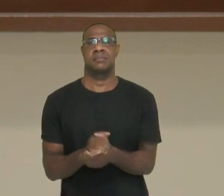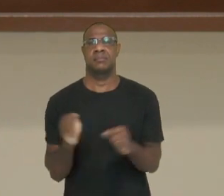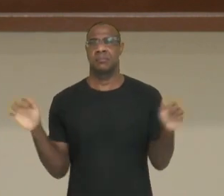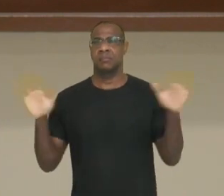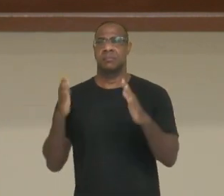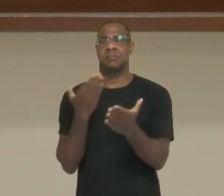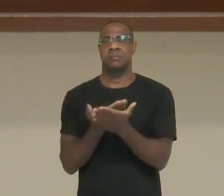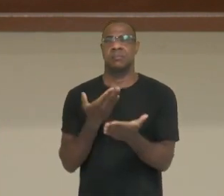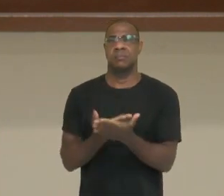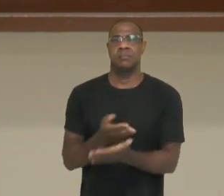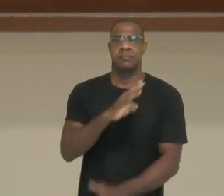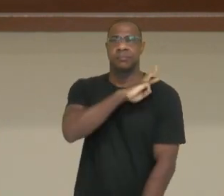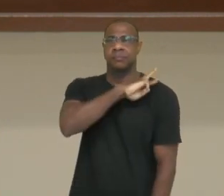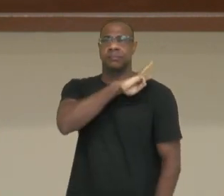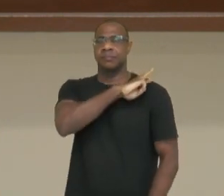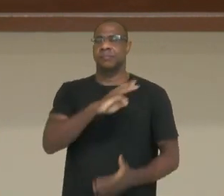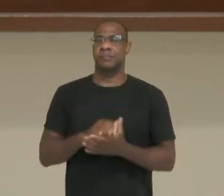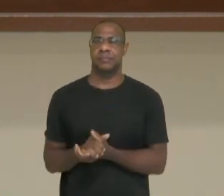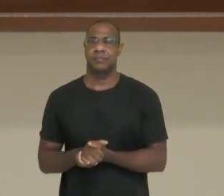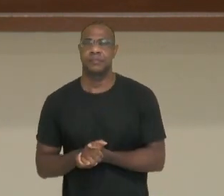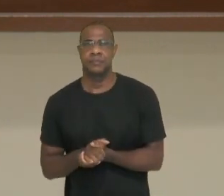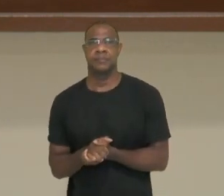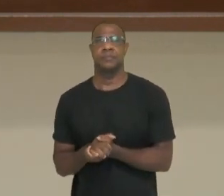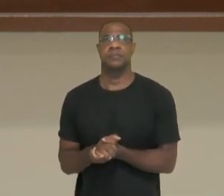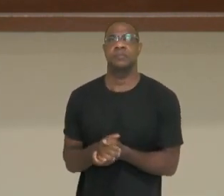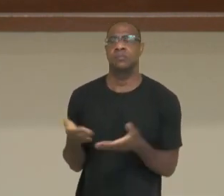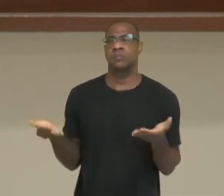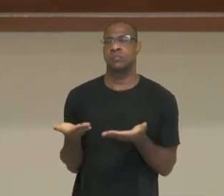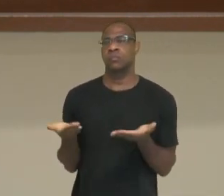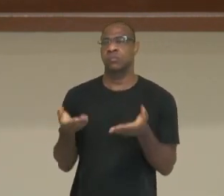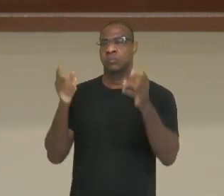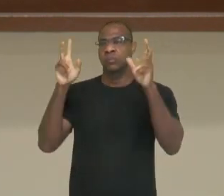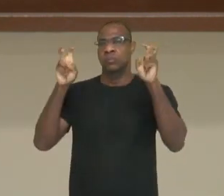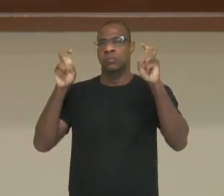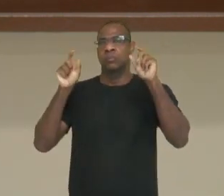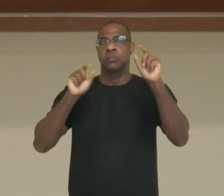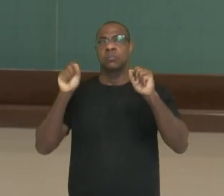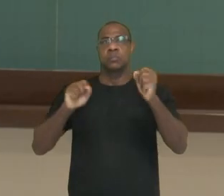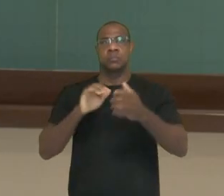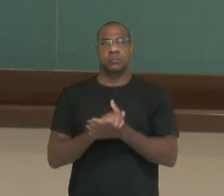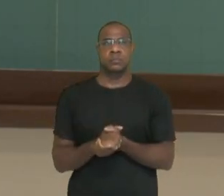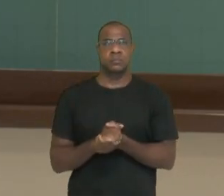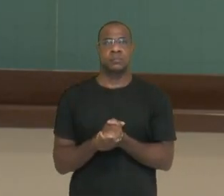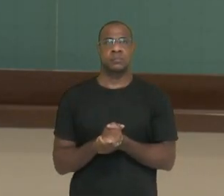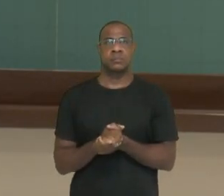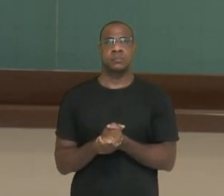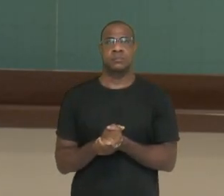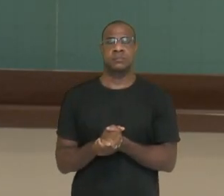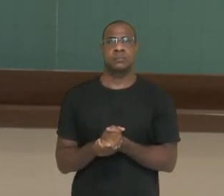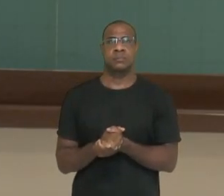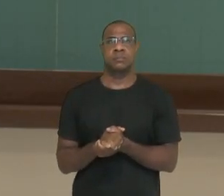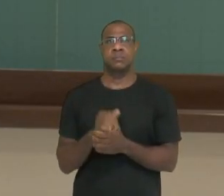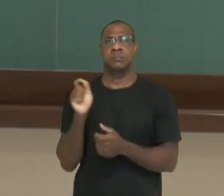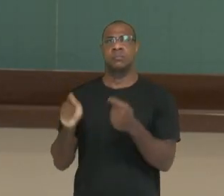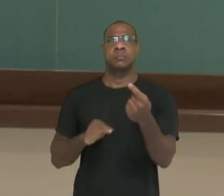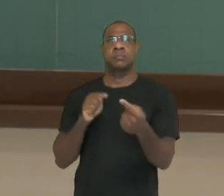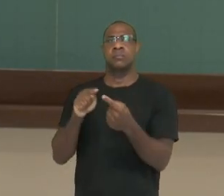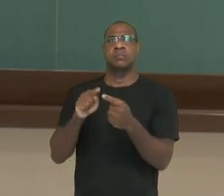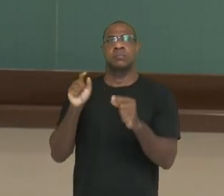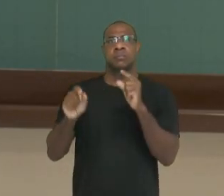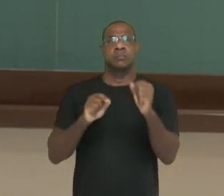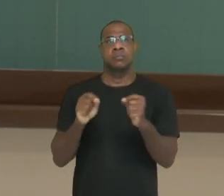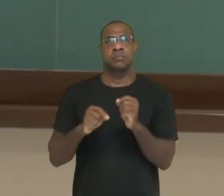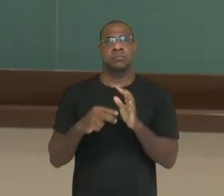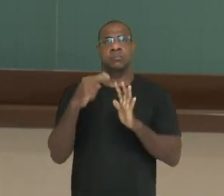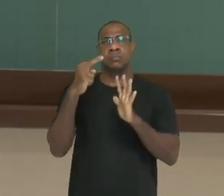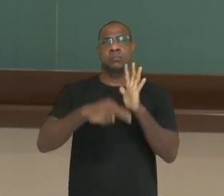Olá, estudantes da terceira série. Nesse vídeo, vamos falar sobre conto. Então, os objetivos são ler e interpretar